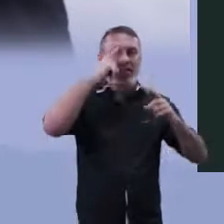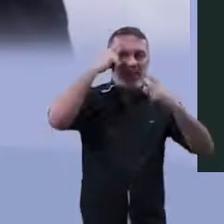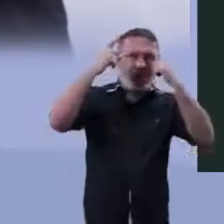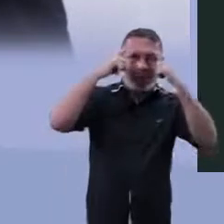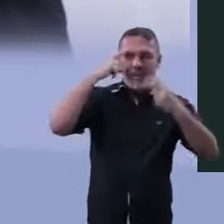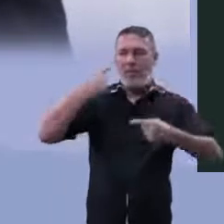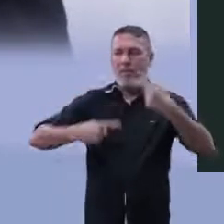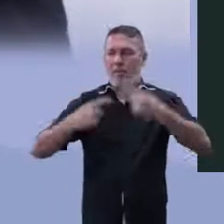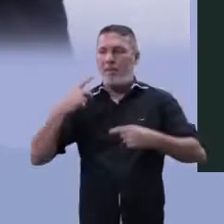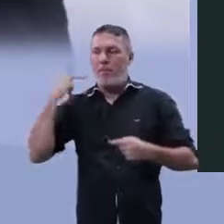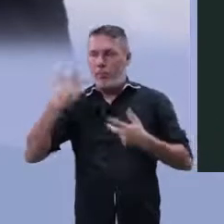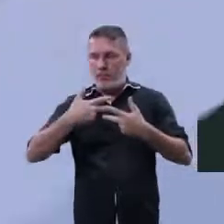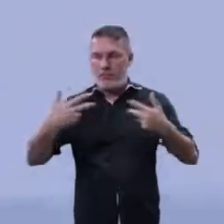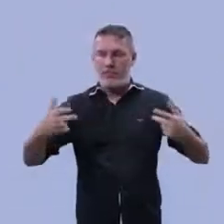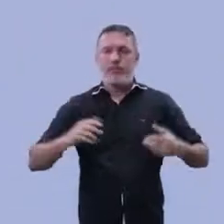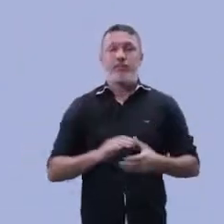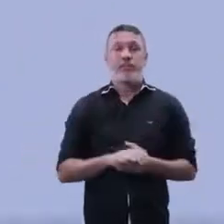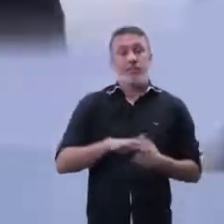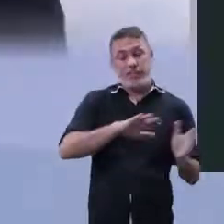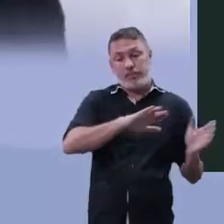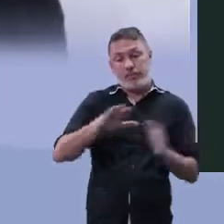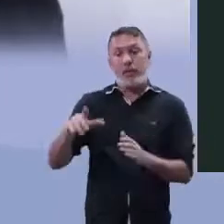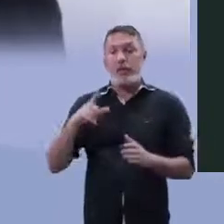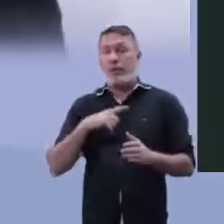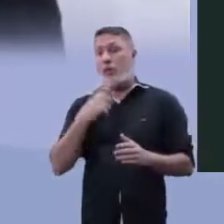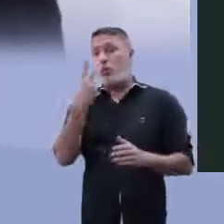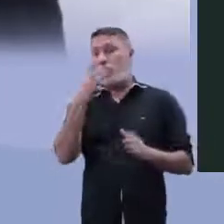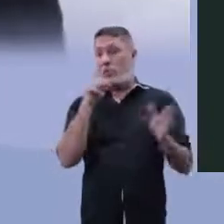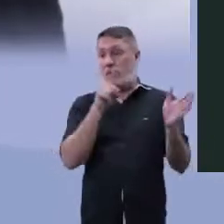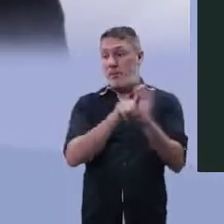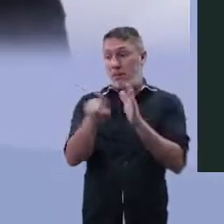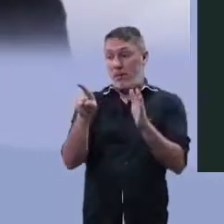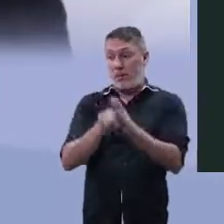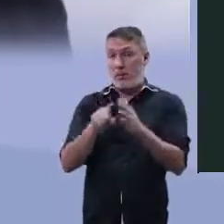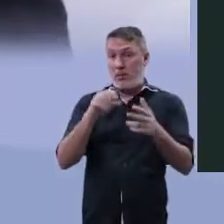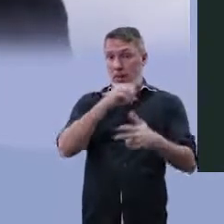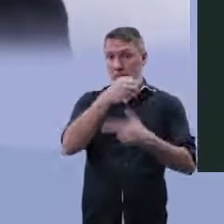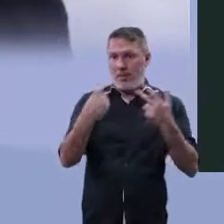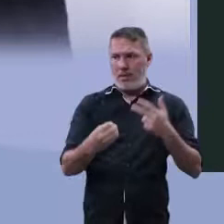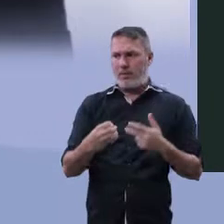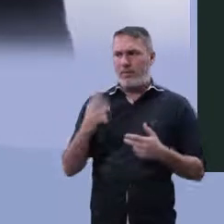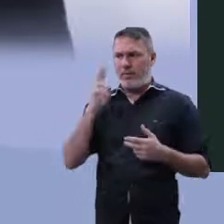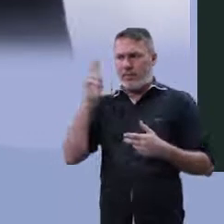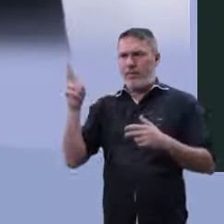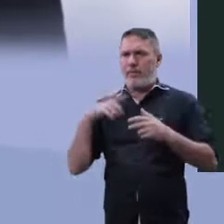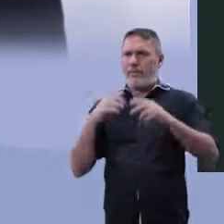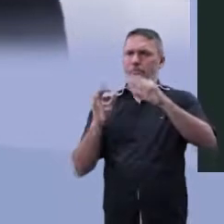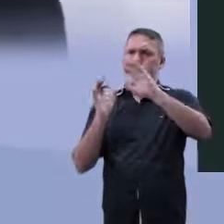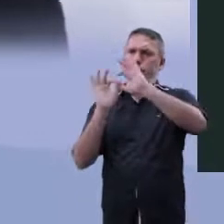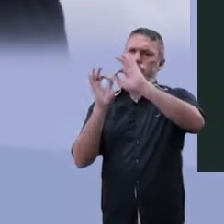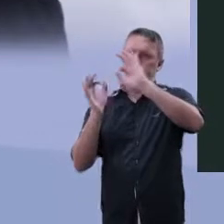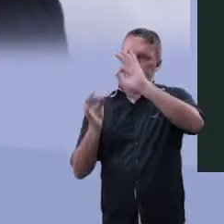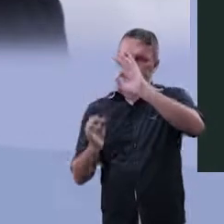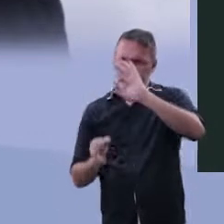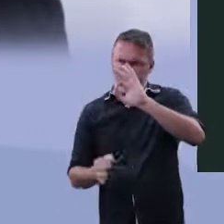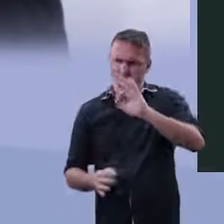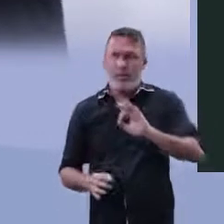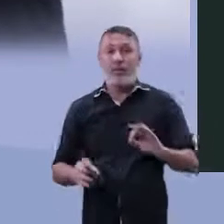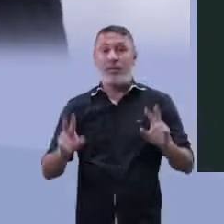ideologias, né, das ideias políticas e a sua influência. E aí, duas questões do Enem, né, um bastante grande,